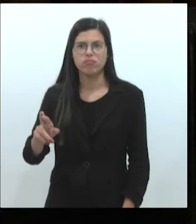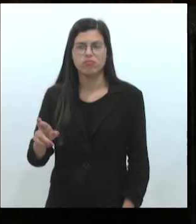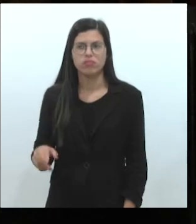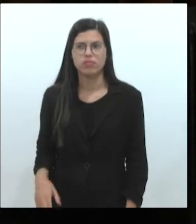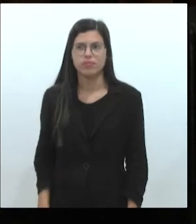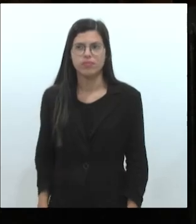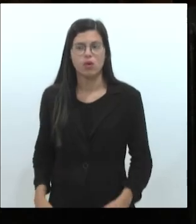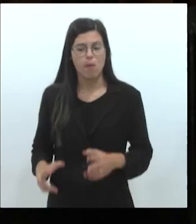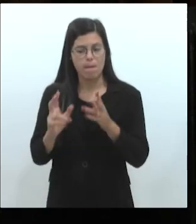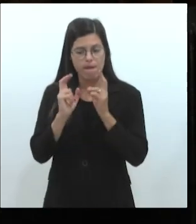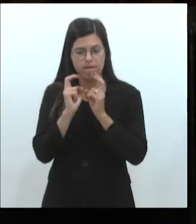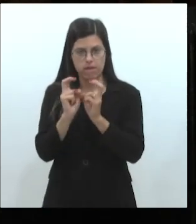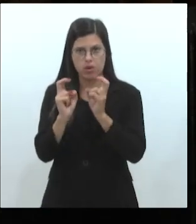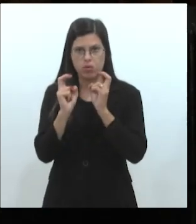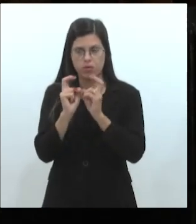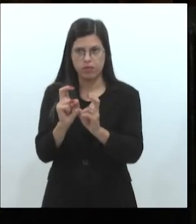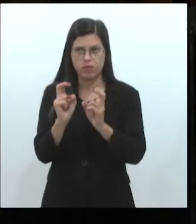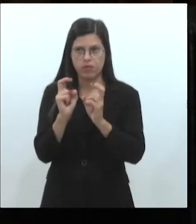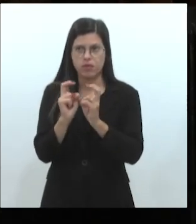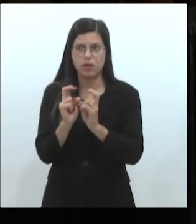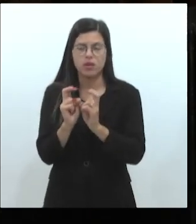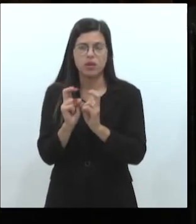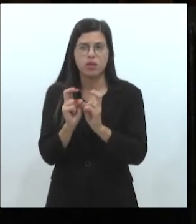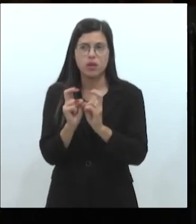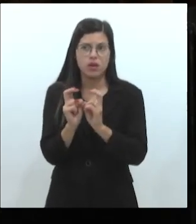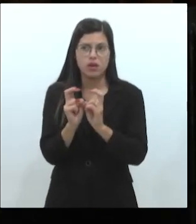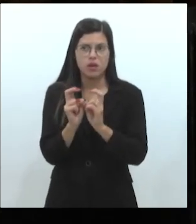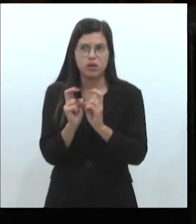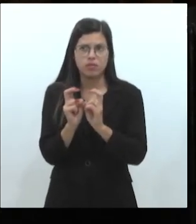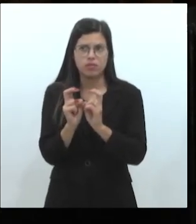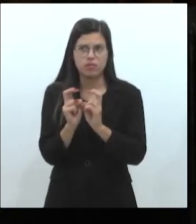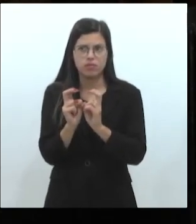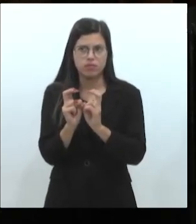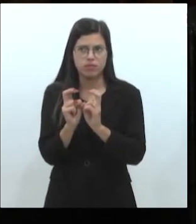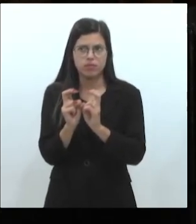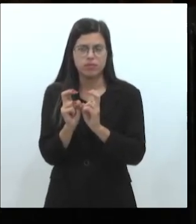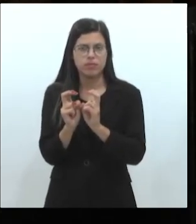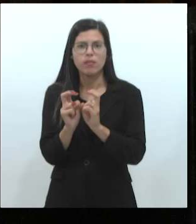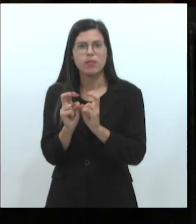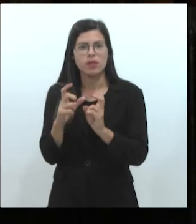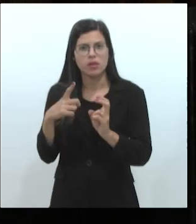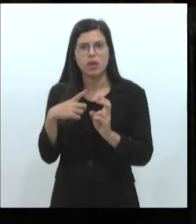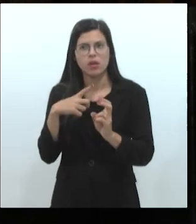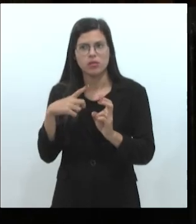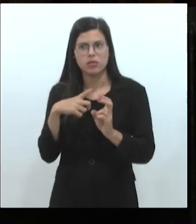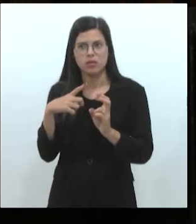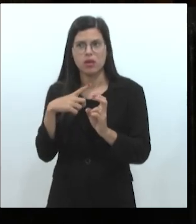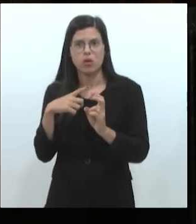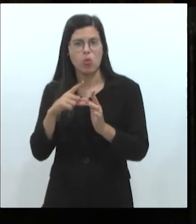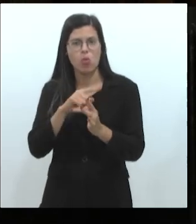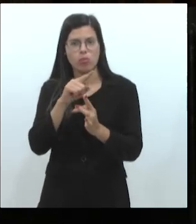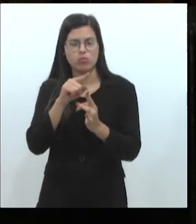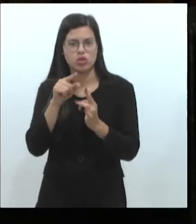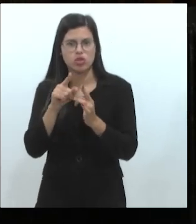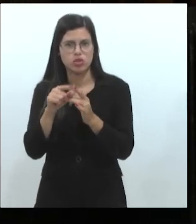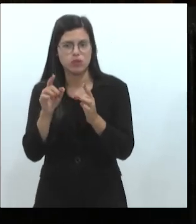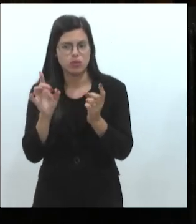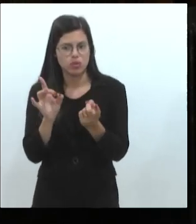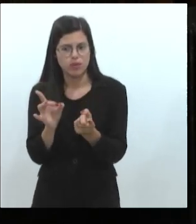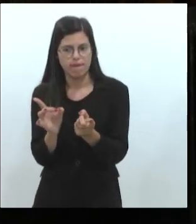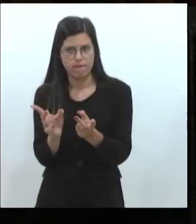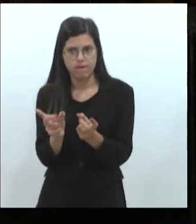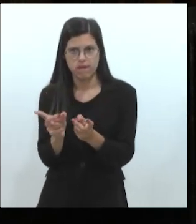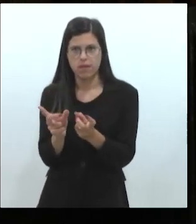uma ferrovia de caráter, evidentemente, exportadora, que